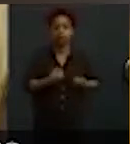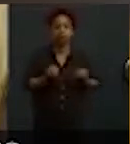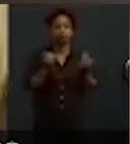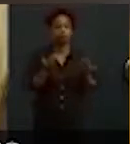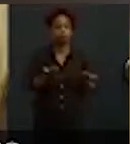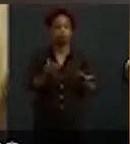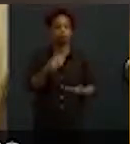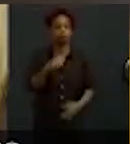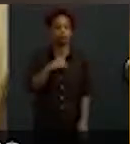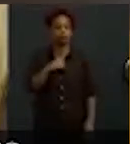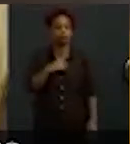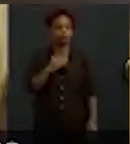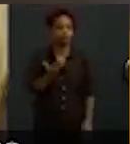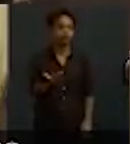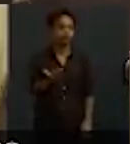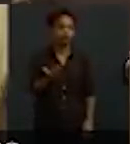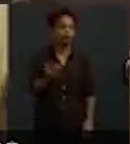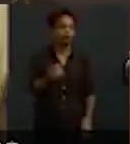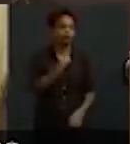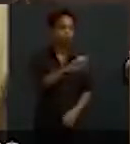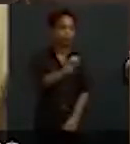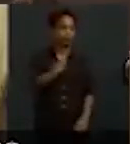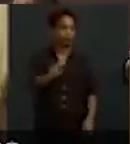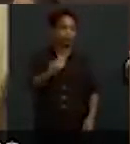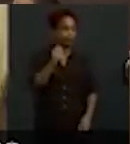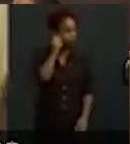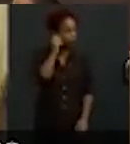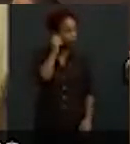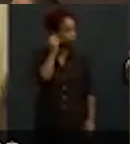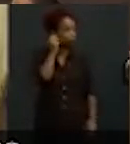entrega da comenda aos agraciados.